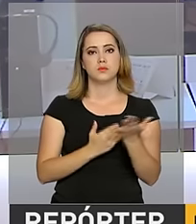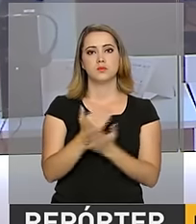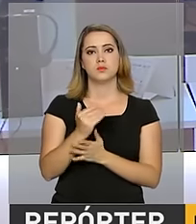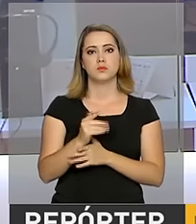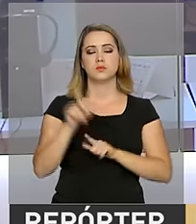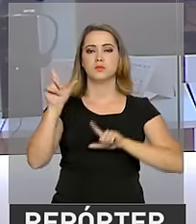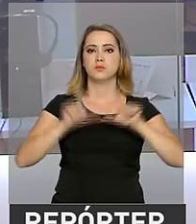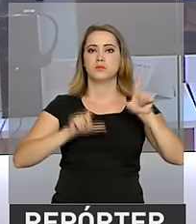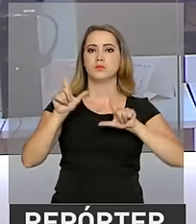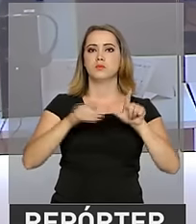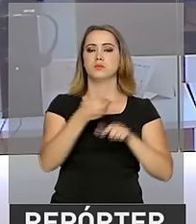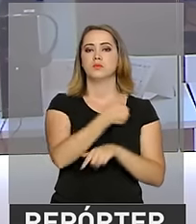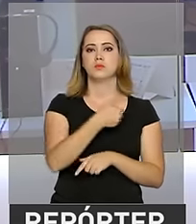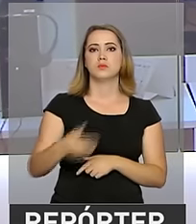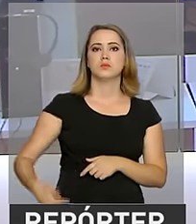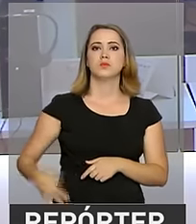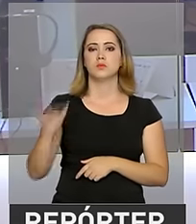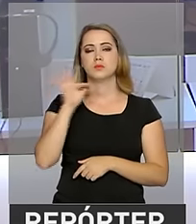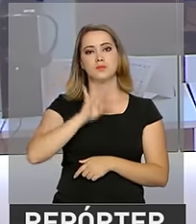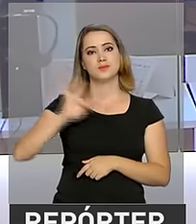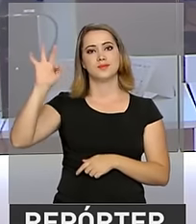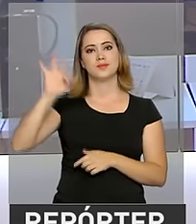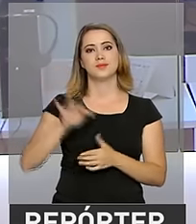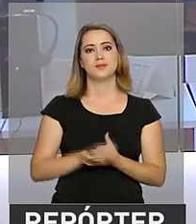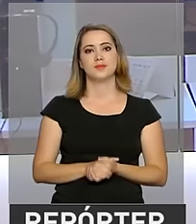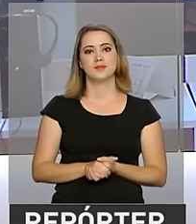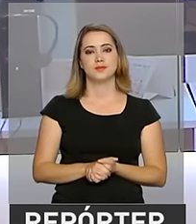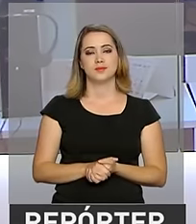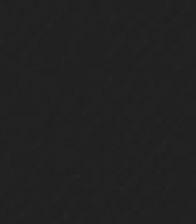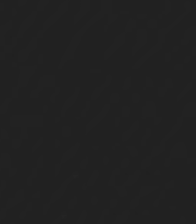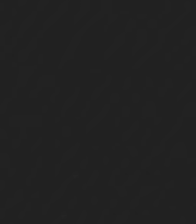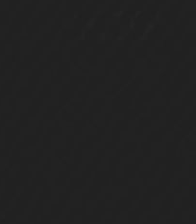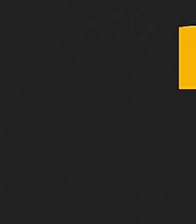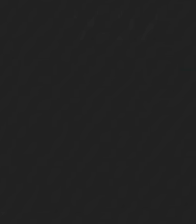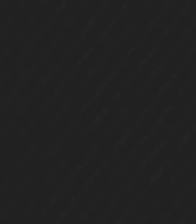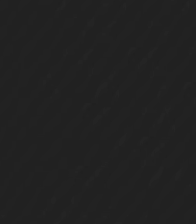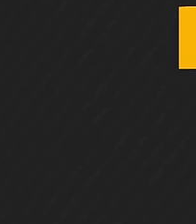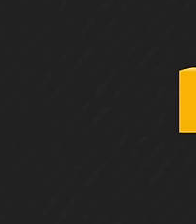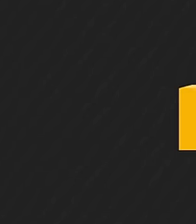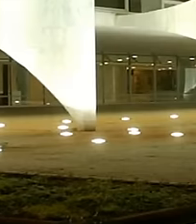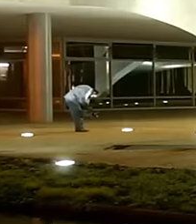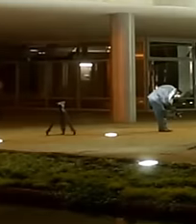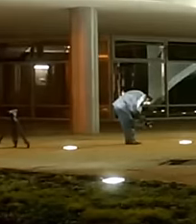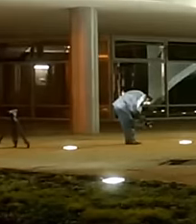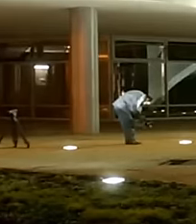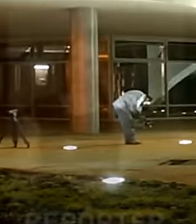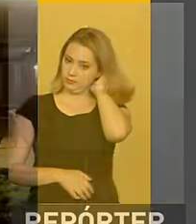E continue com a gente, NBR, a TV do Governo Federal.